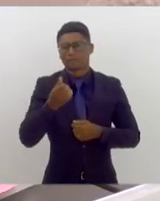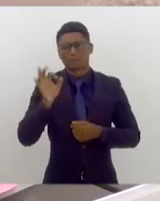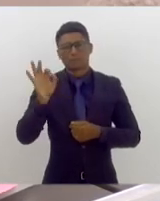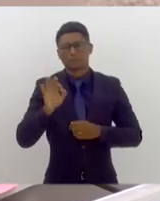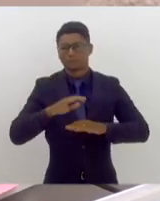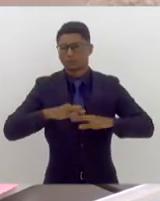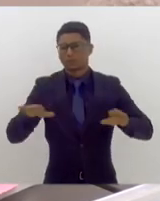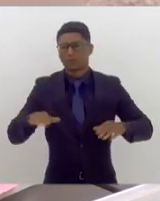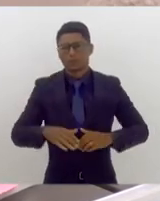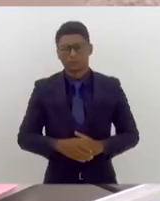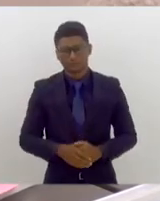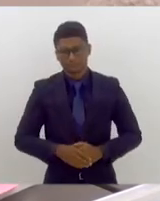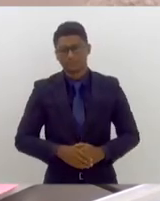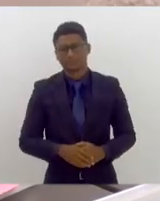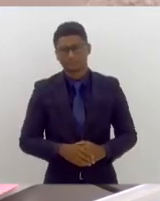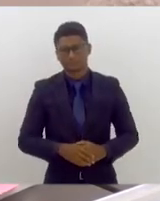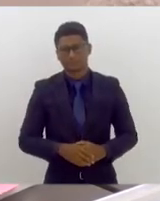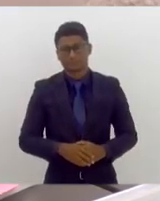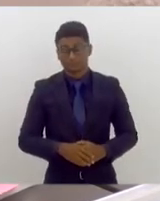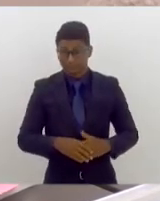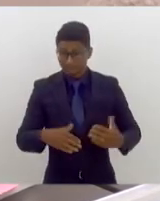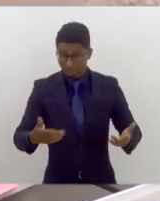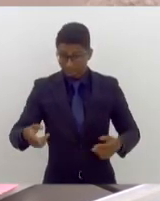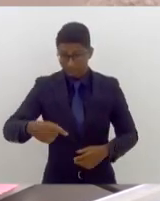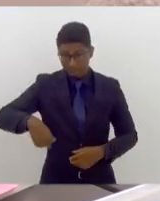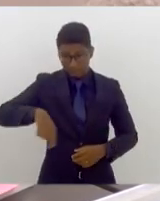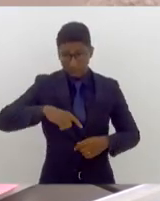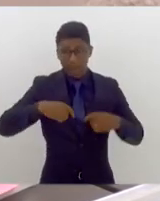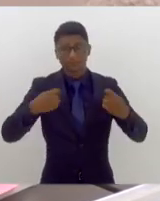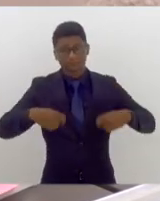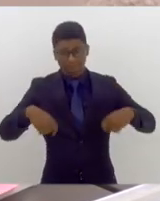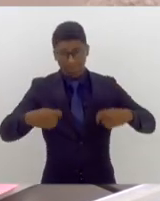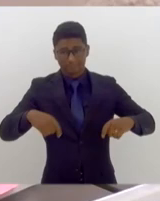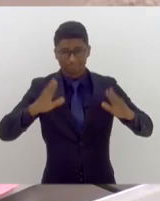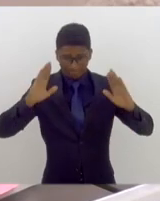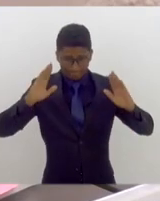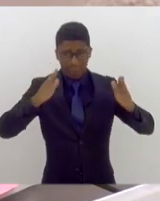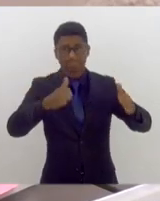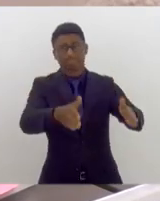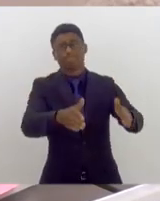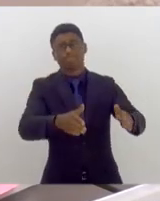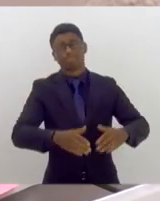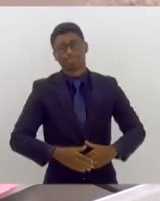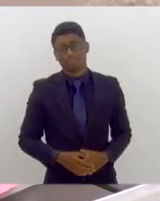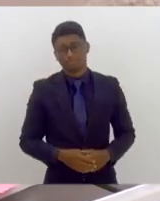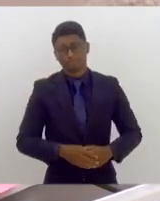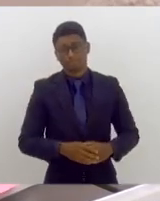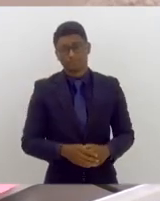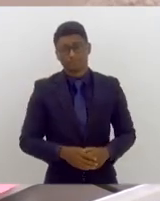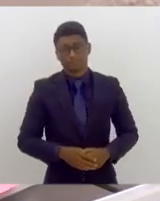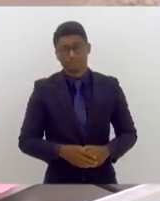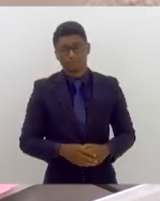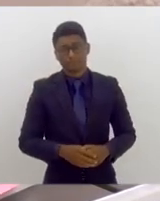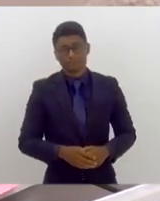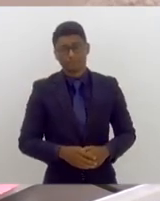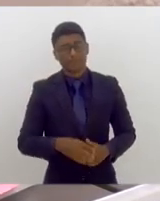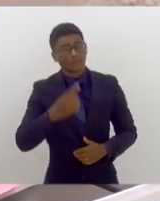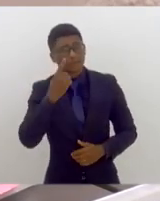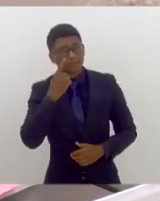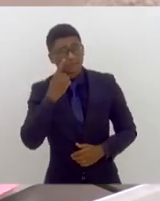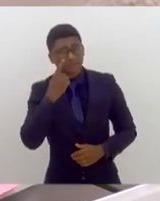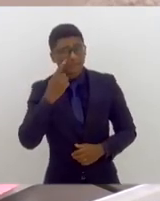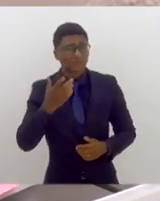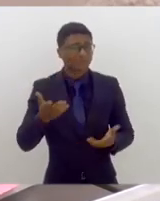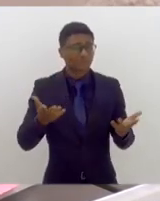que também no GMT e ver em que pé está a